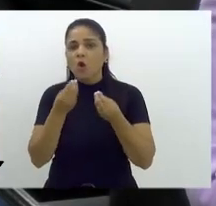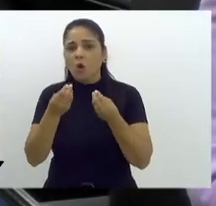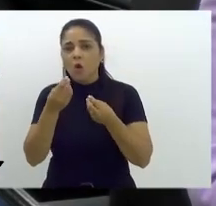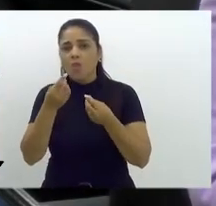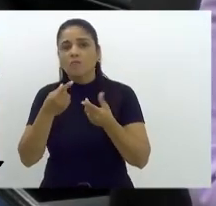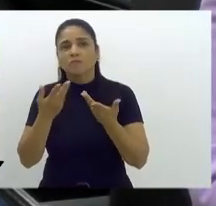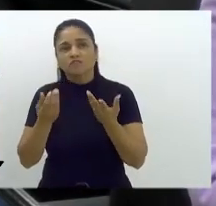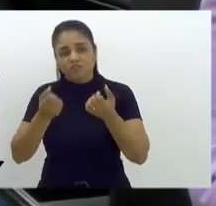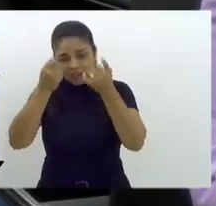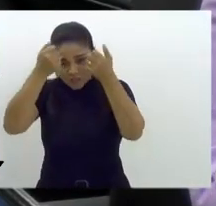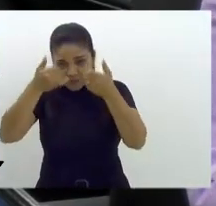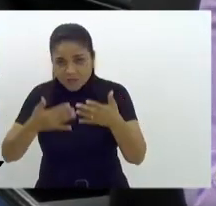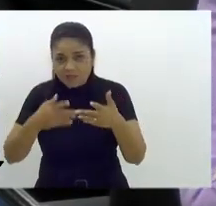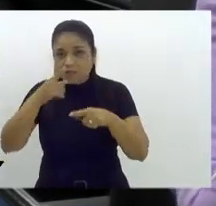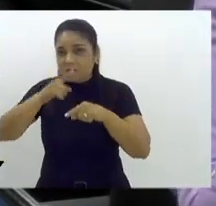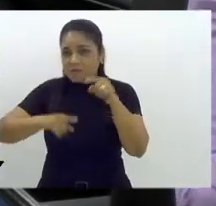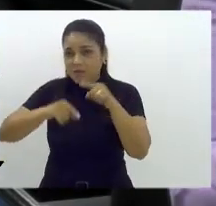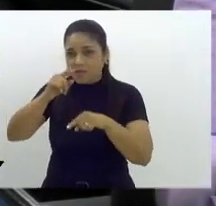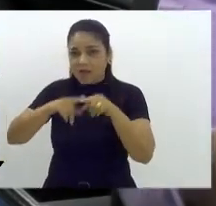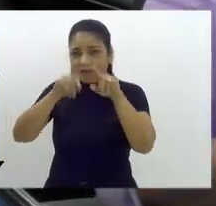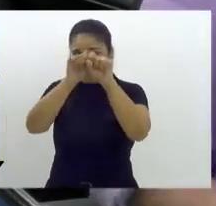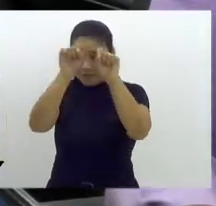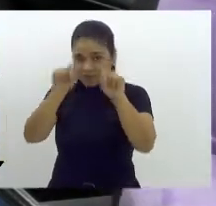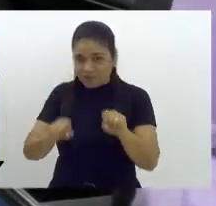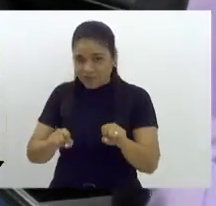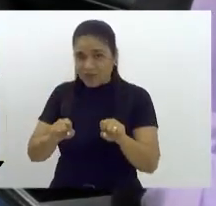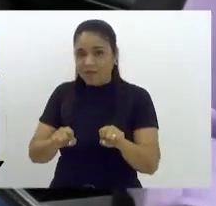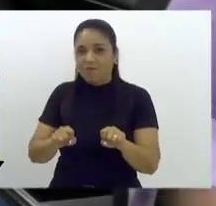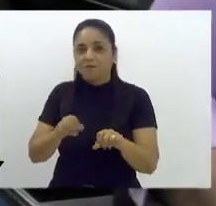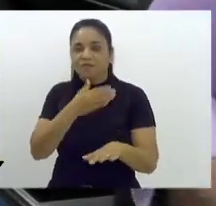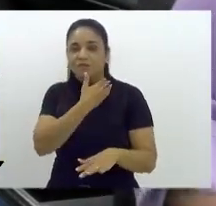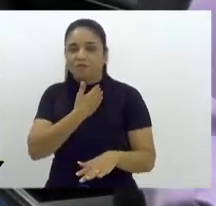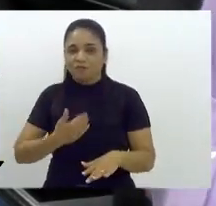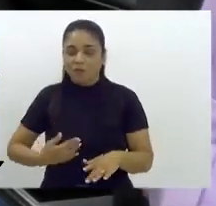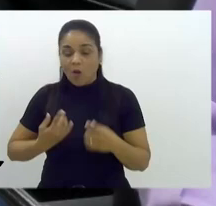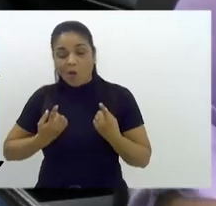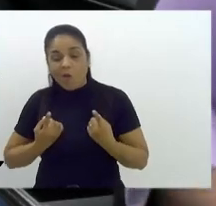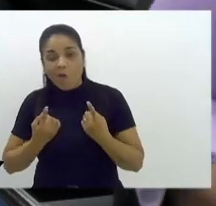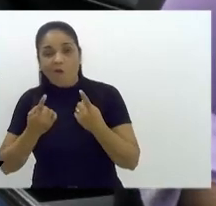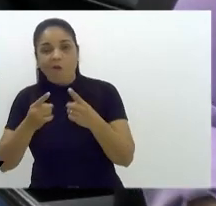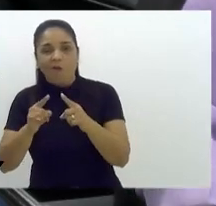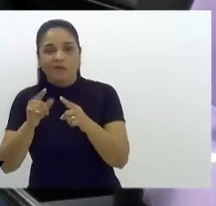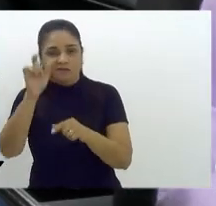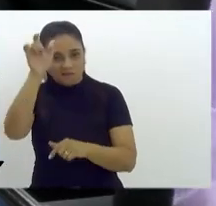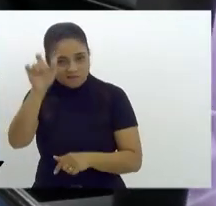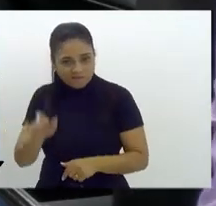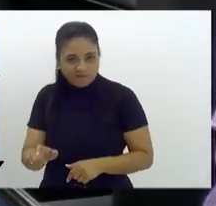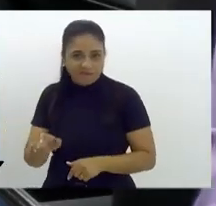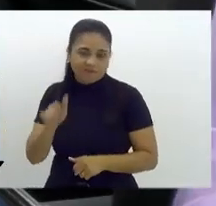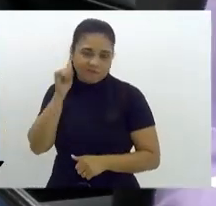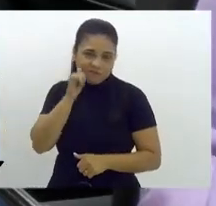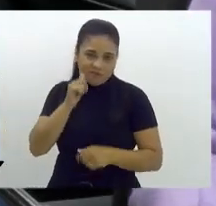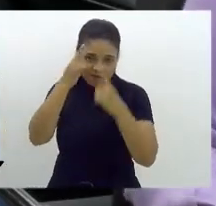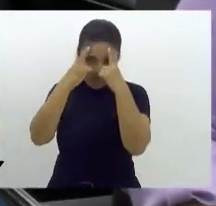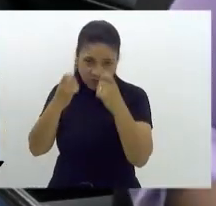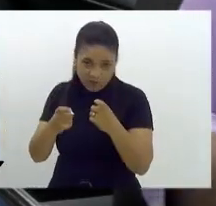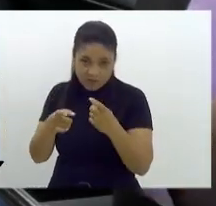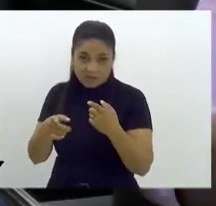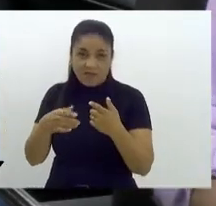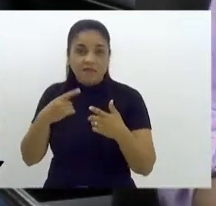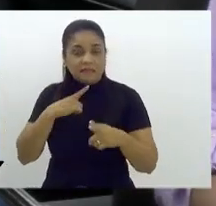equipamentos do que eu chamaria do sistema Estadual de Combate à violência contra mulher equipamentos ainda muito